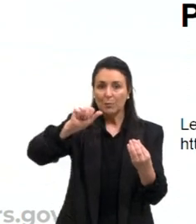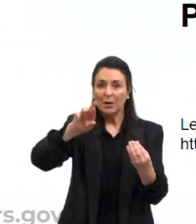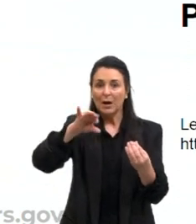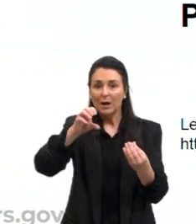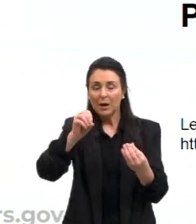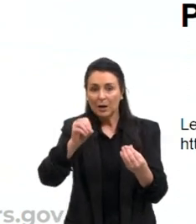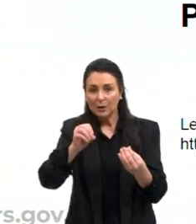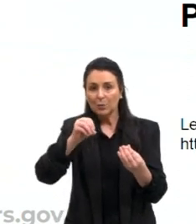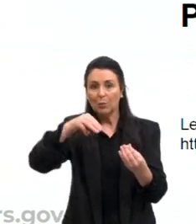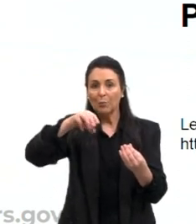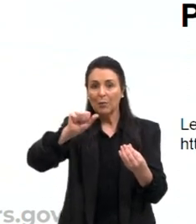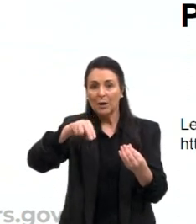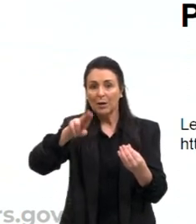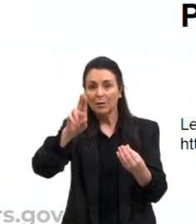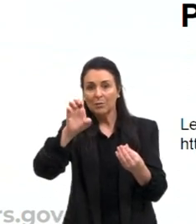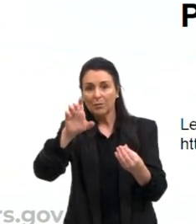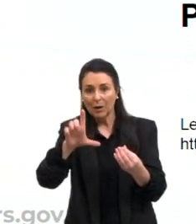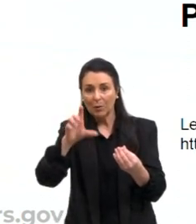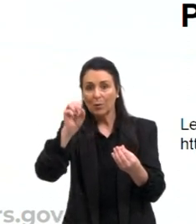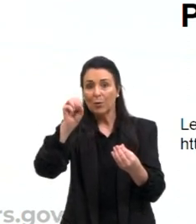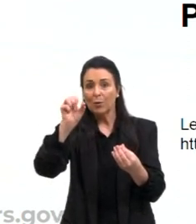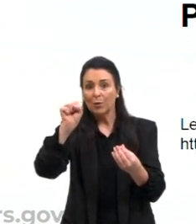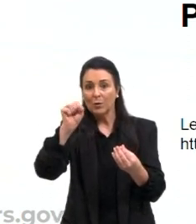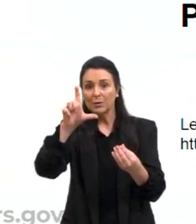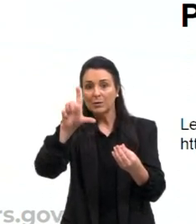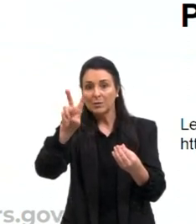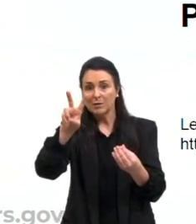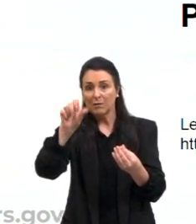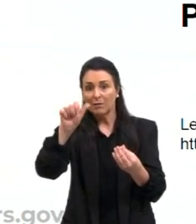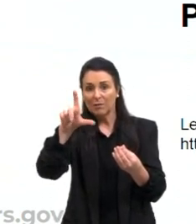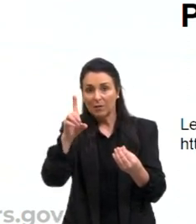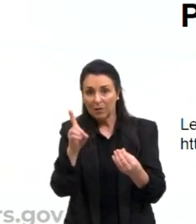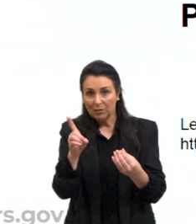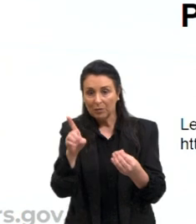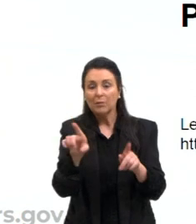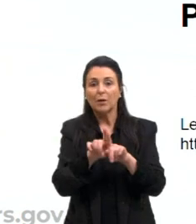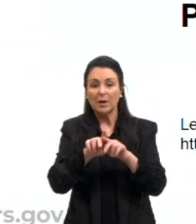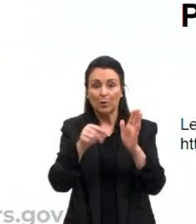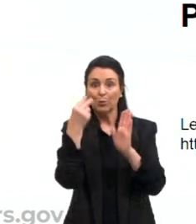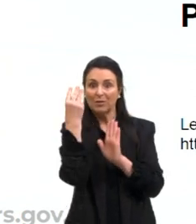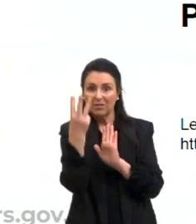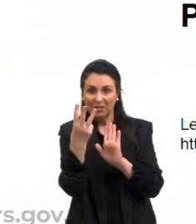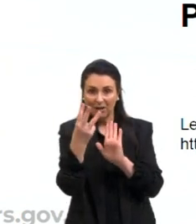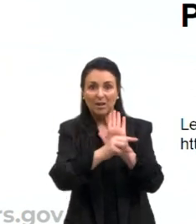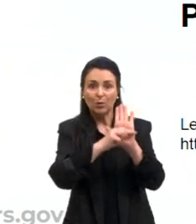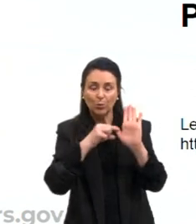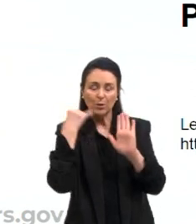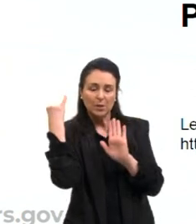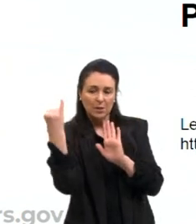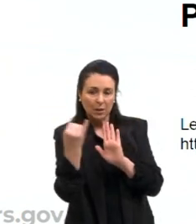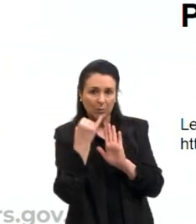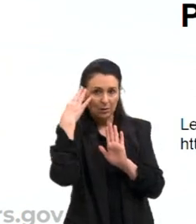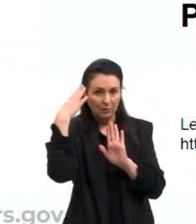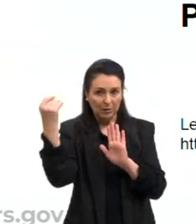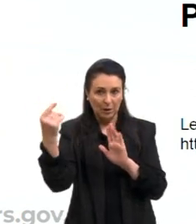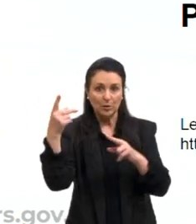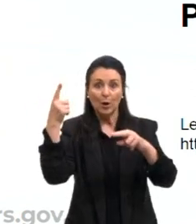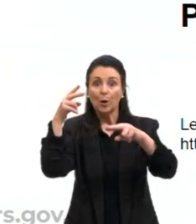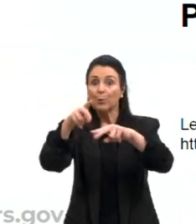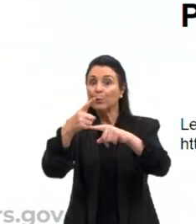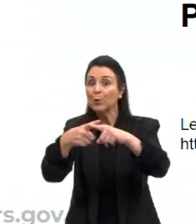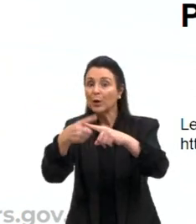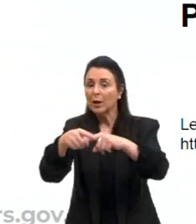Manuel Bandeira Oswald de Andrade a gente tem esses autores sendo bastante cobrados Por quê Por quê que eu morder